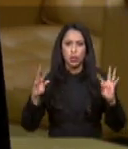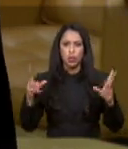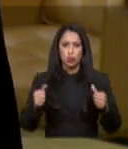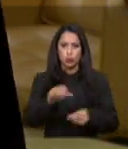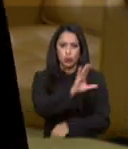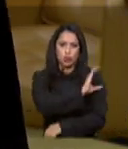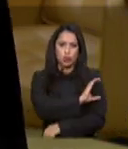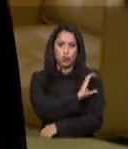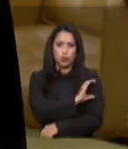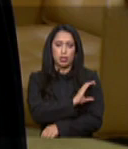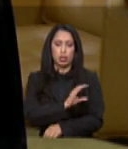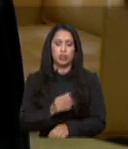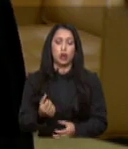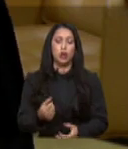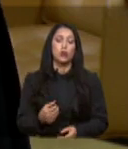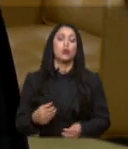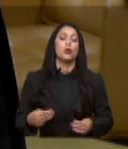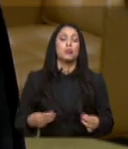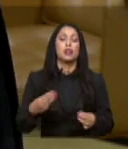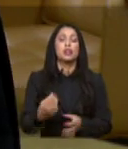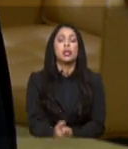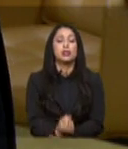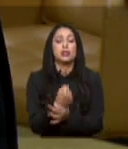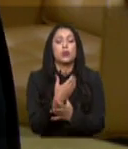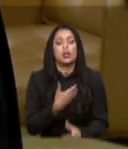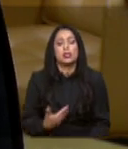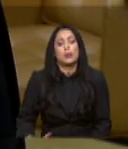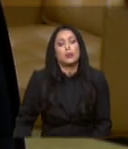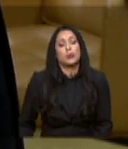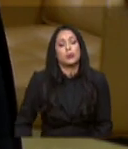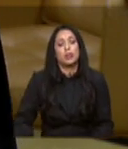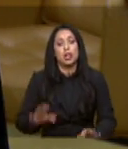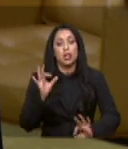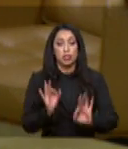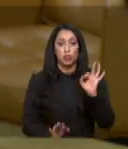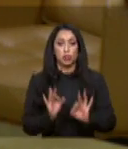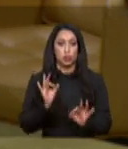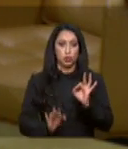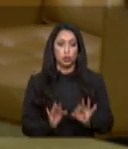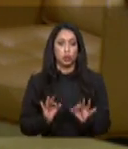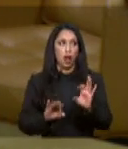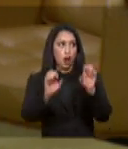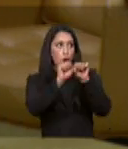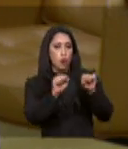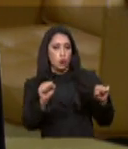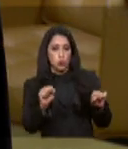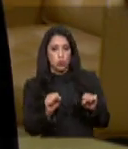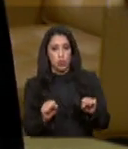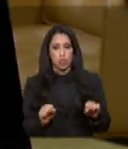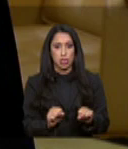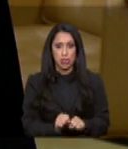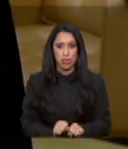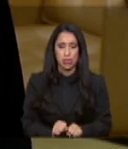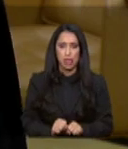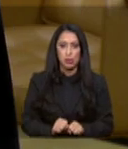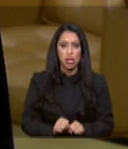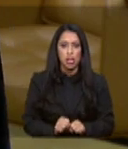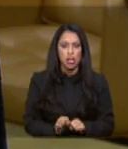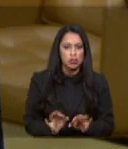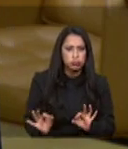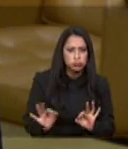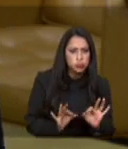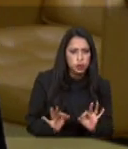coordenação do Ministério da Segurança Pública e da Justiça, integrando sistemas de informação, sistemas de